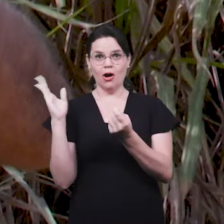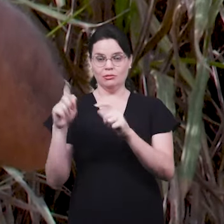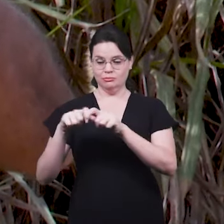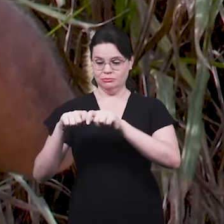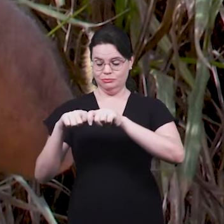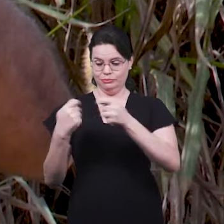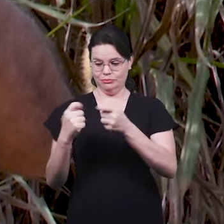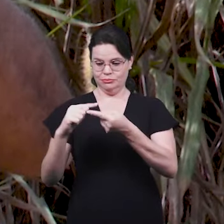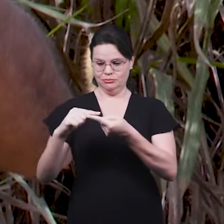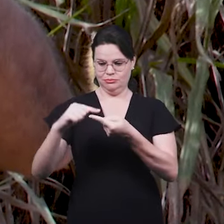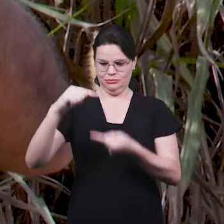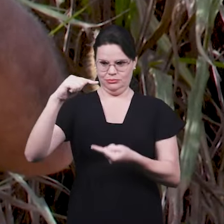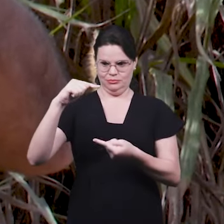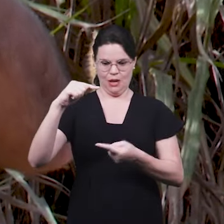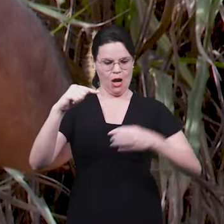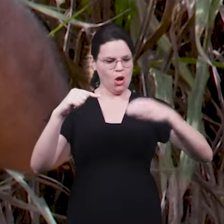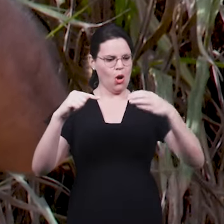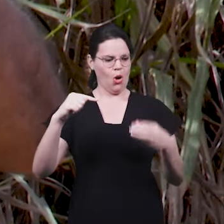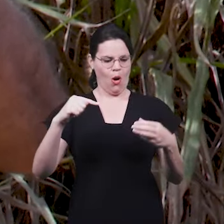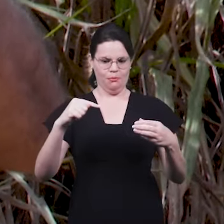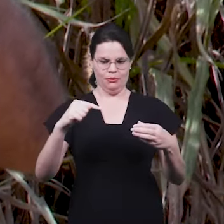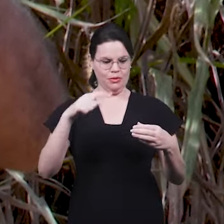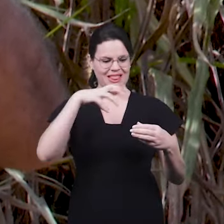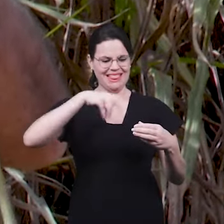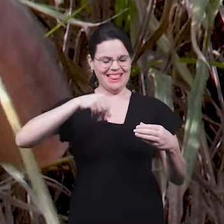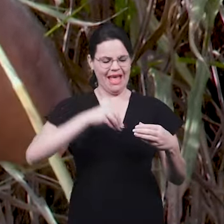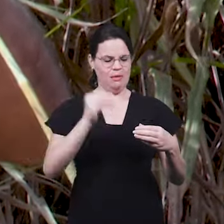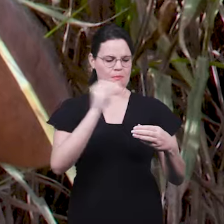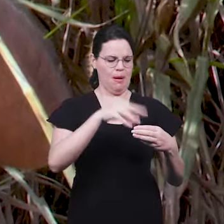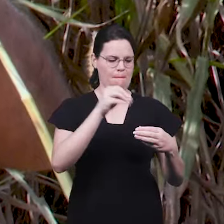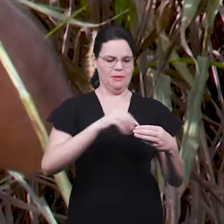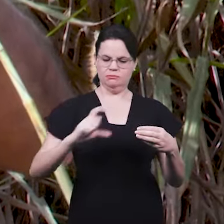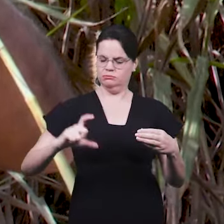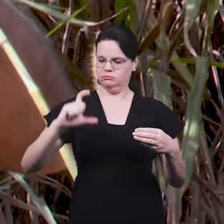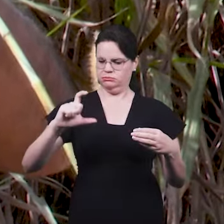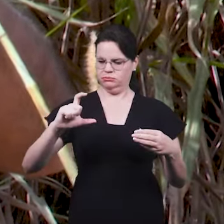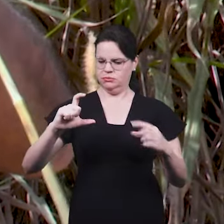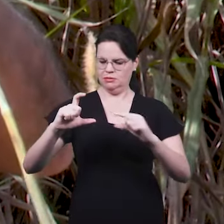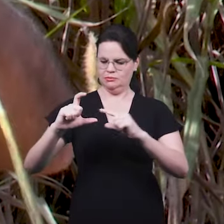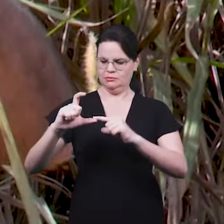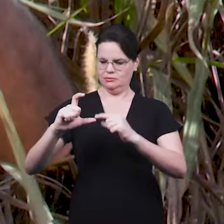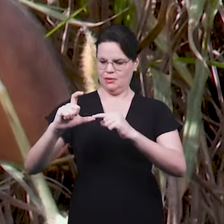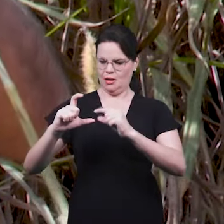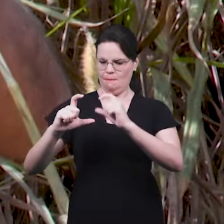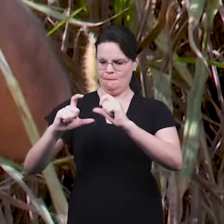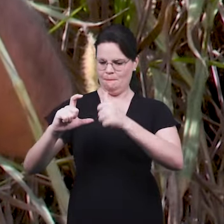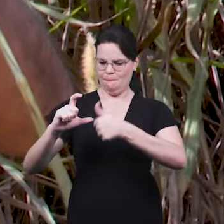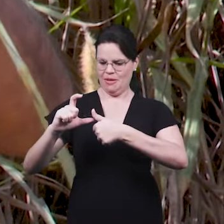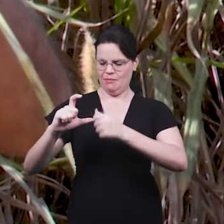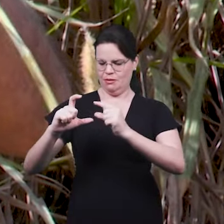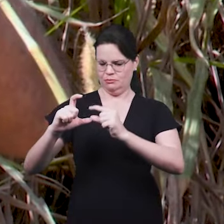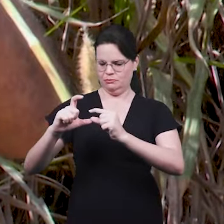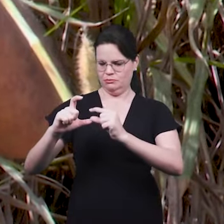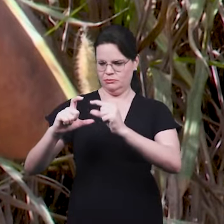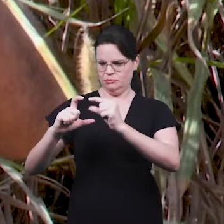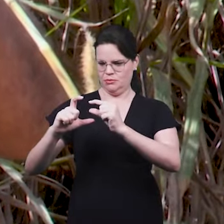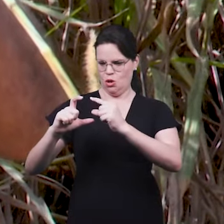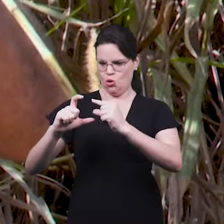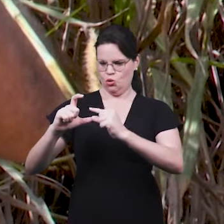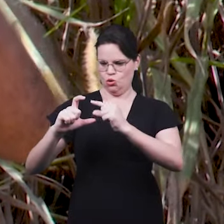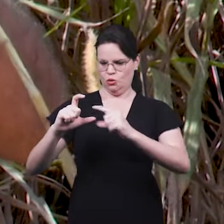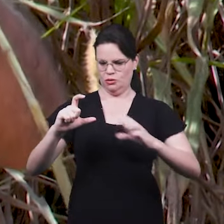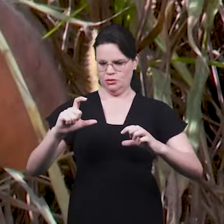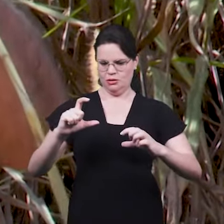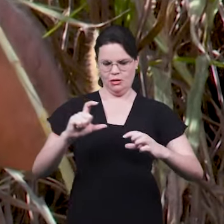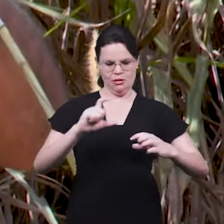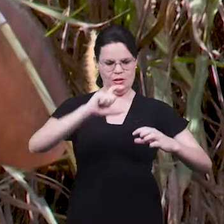e coloca no copo. Essa primeira gema e a segunda gema coloca enterrado no